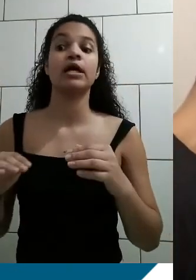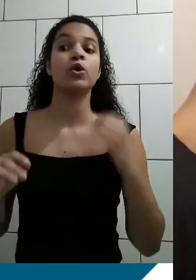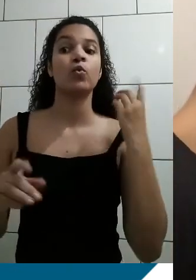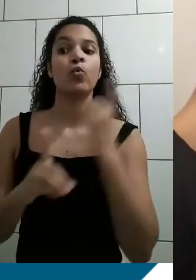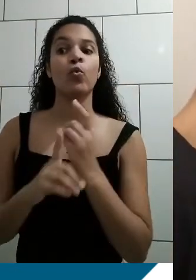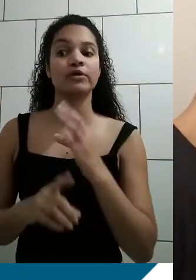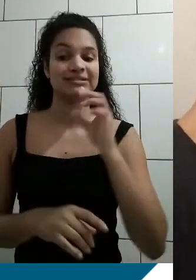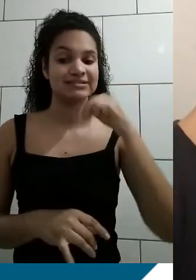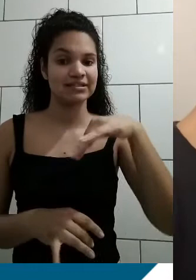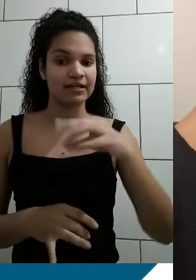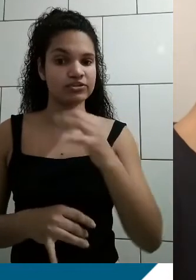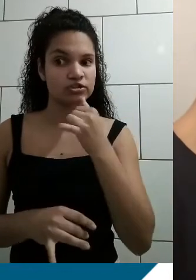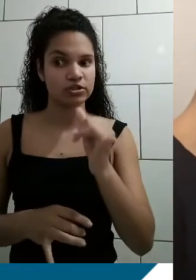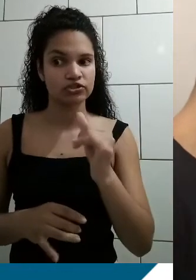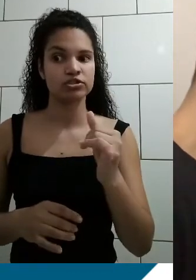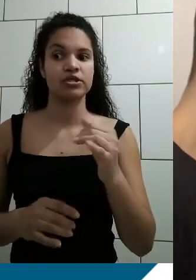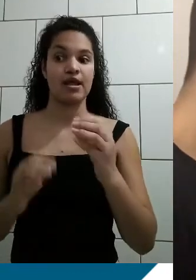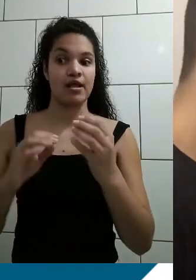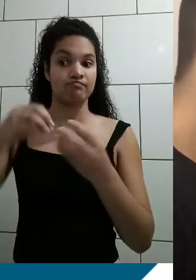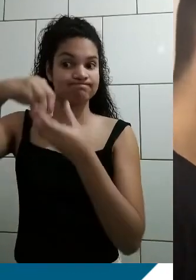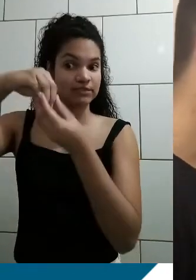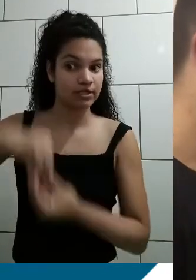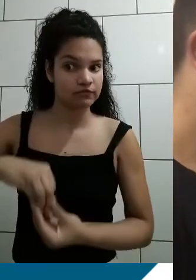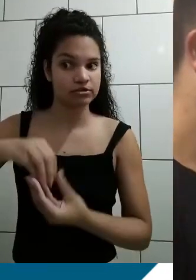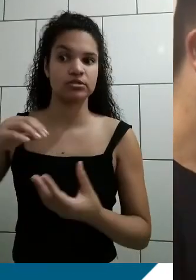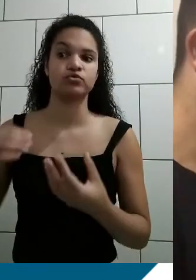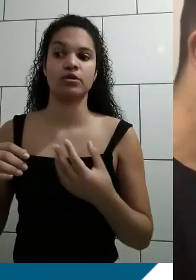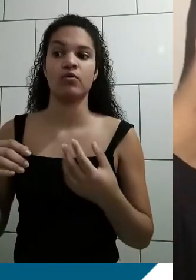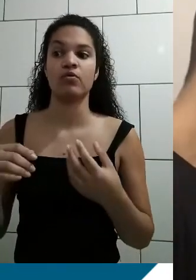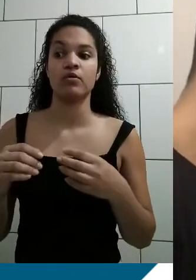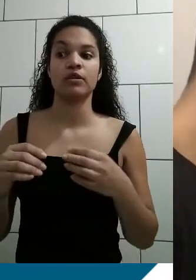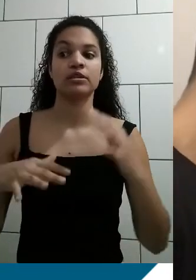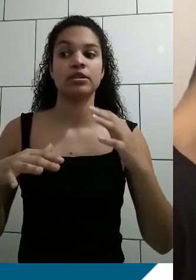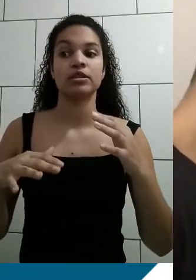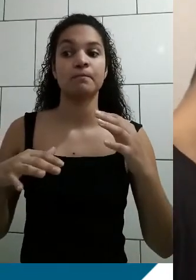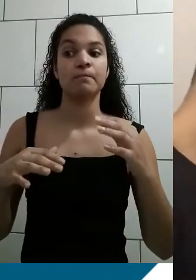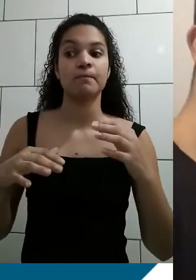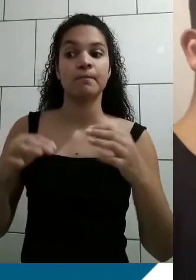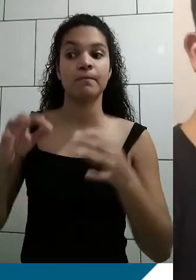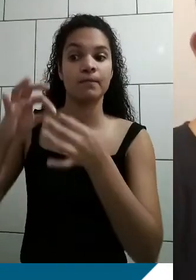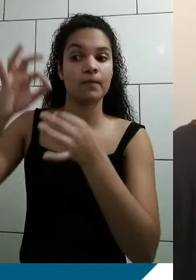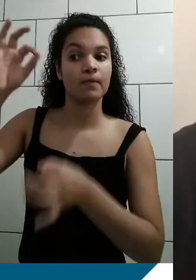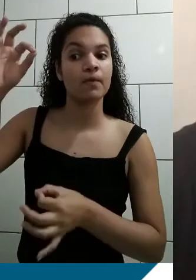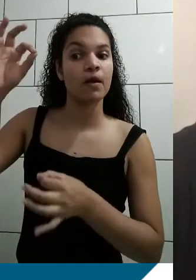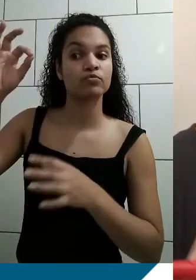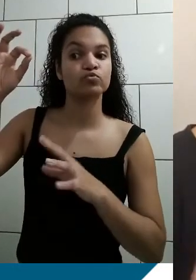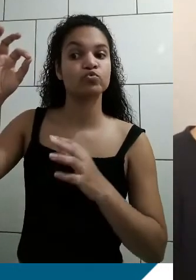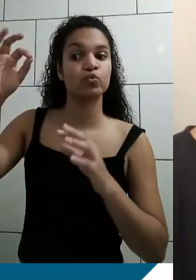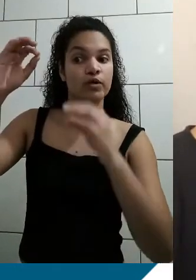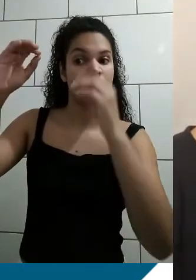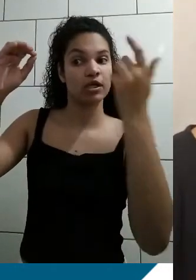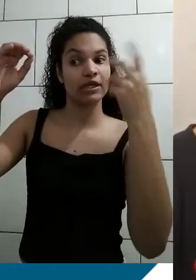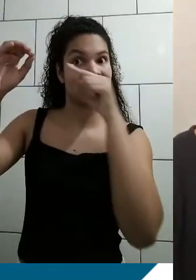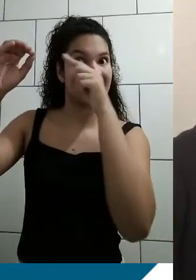da queda. Considere nula a energia potencial no solo e despreze a resistência do ar e considere também a gravidade igual